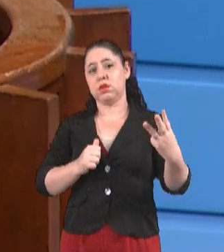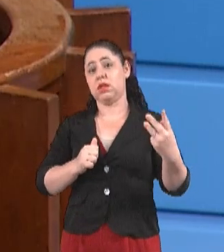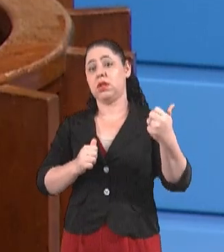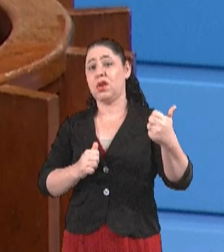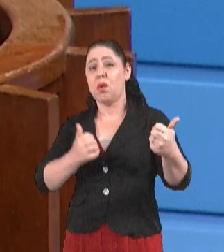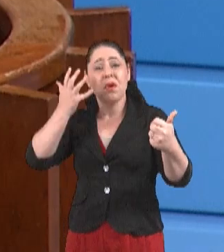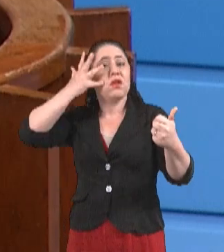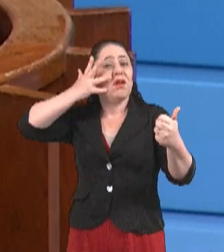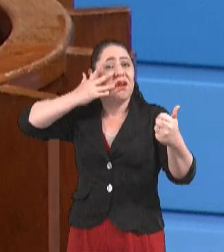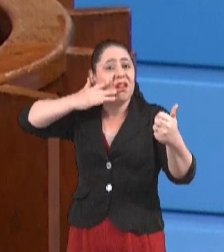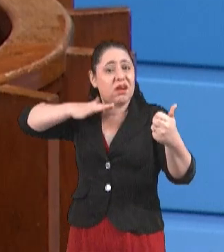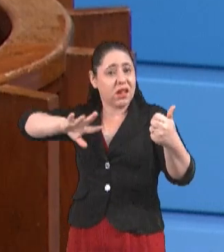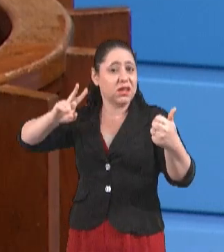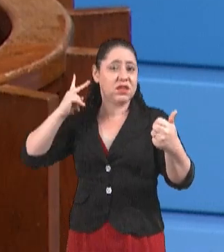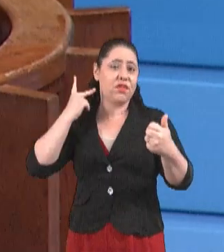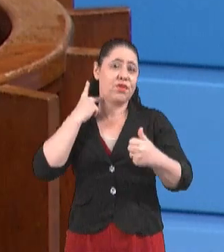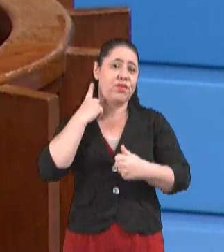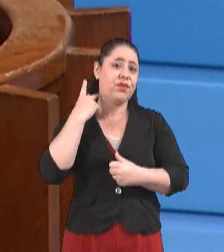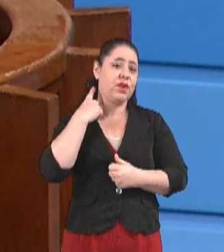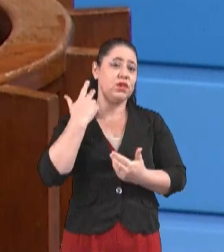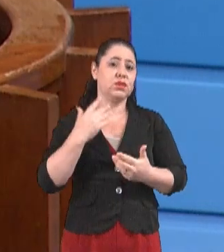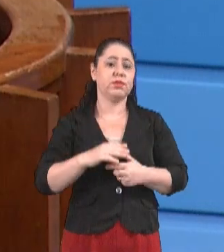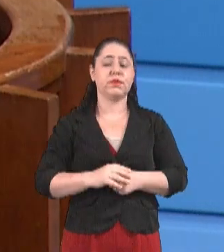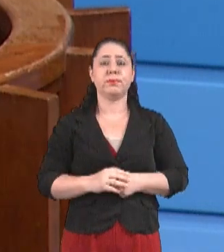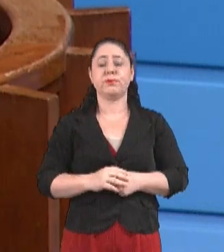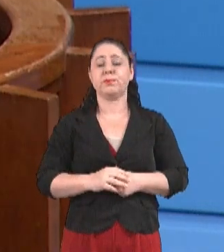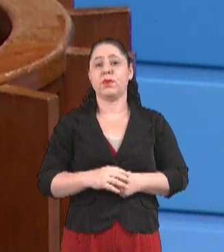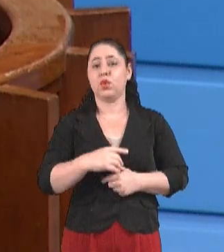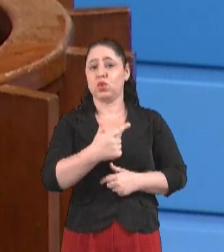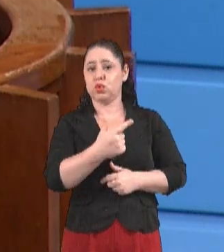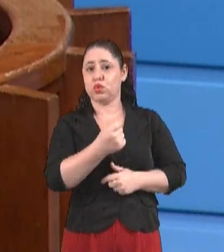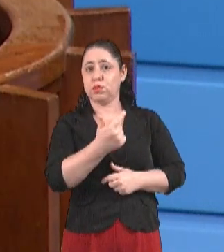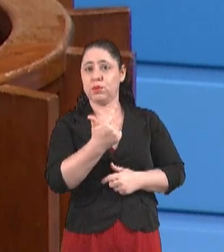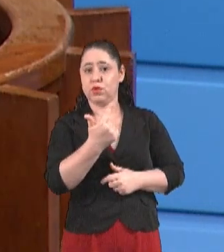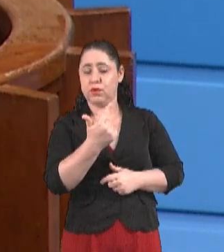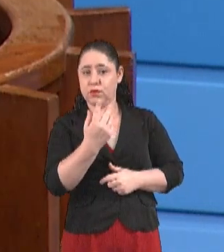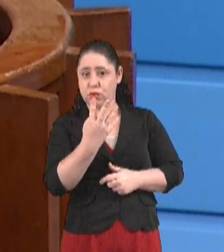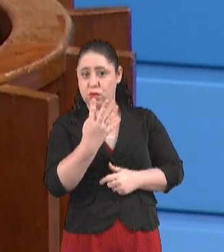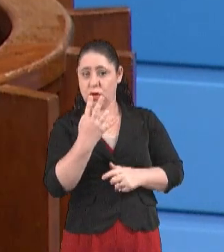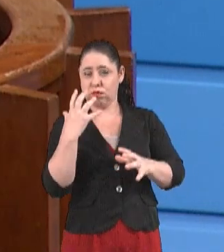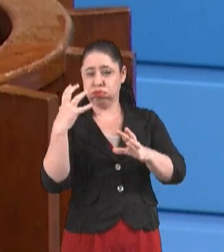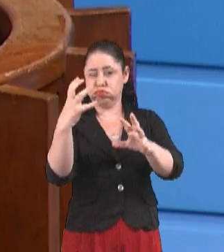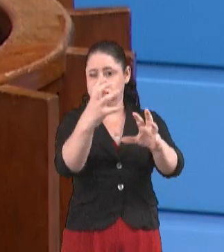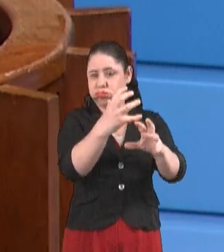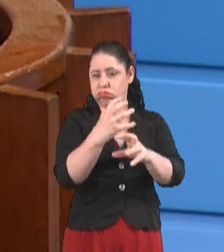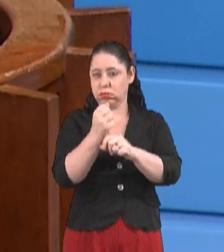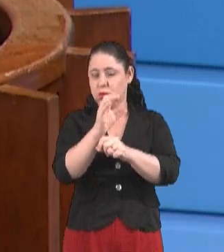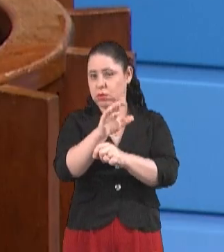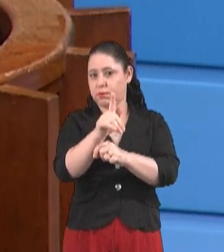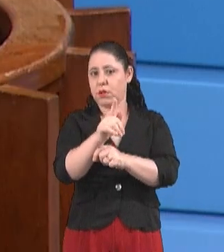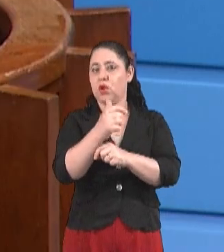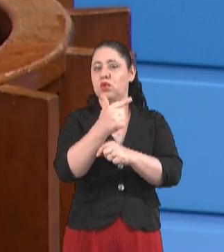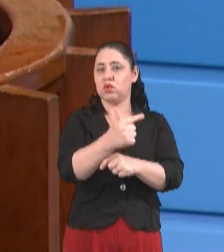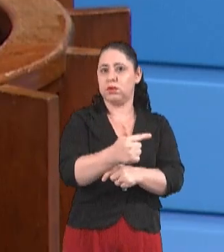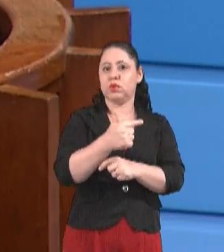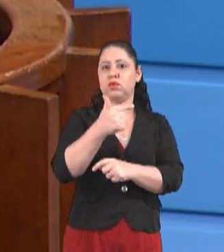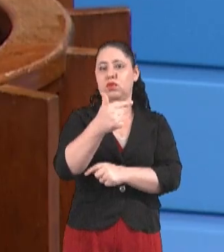431 crianças as vítimas. Em 2024, em Campo Grande, foram contabilizados